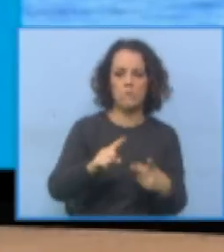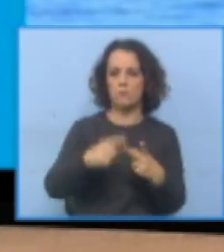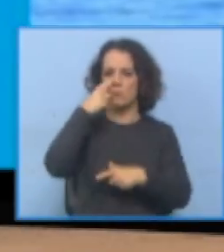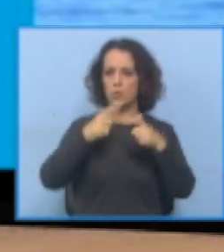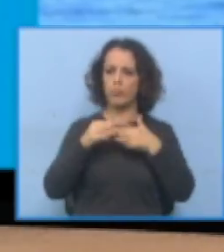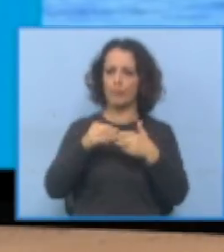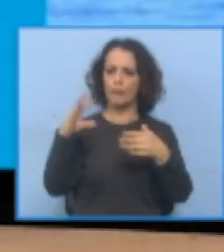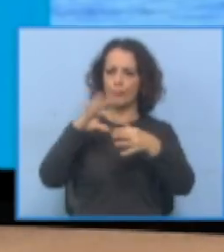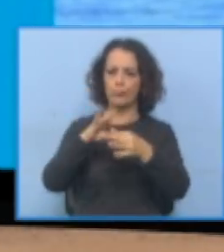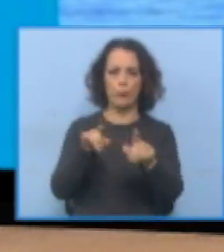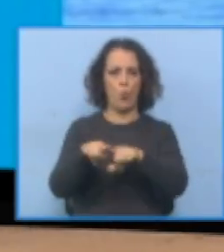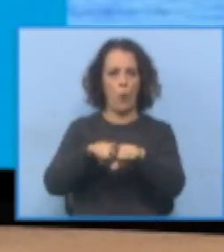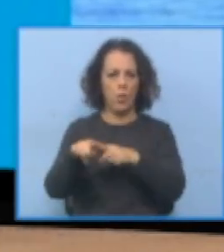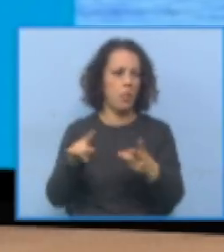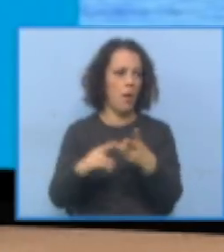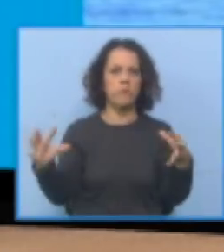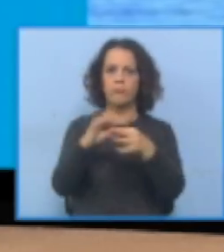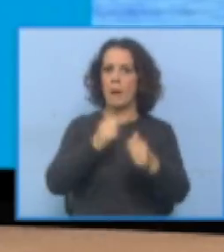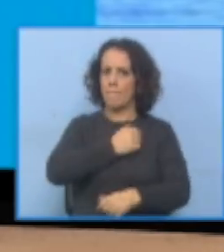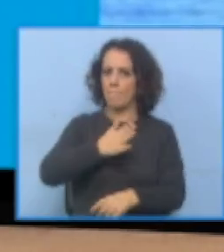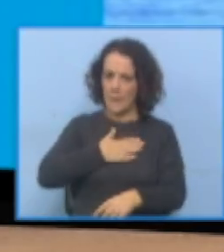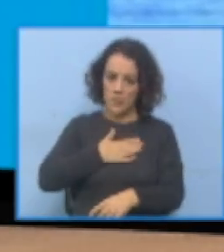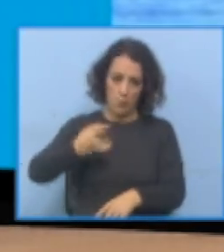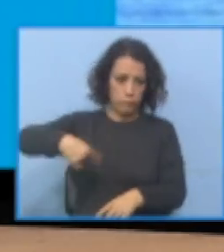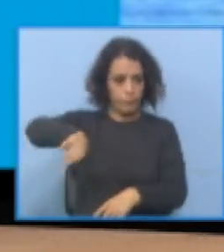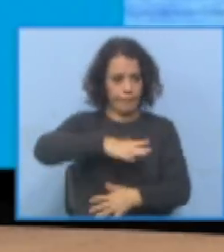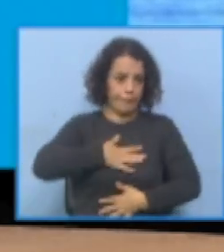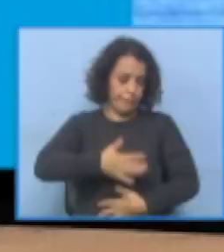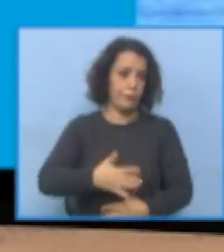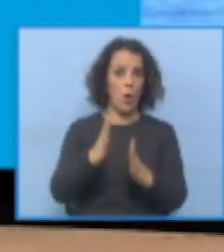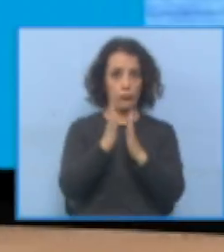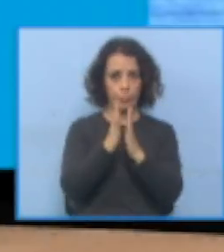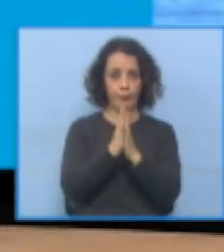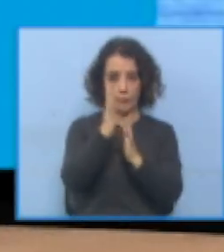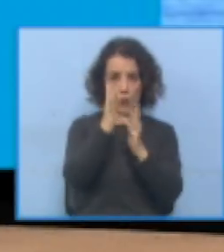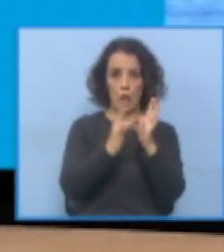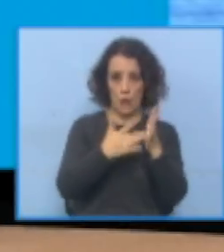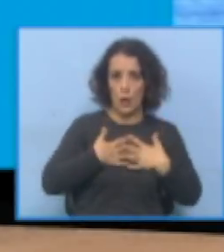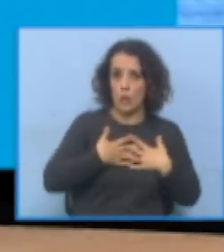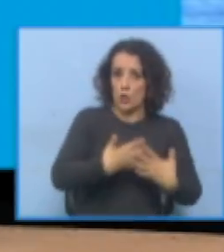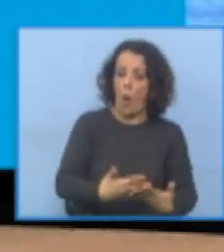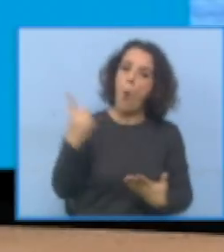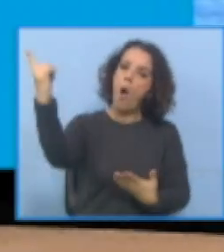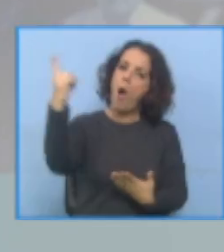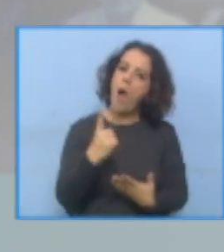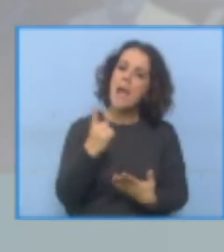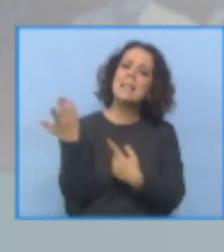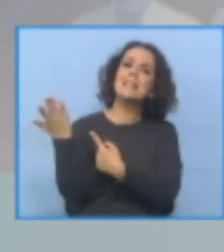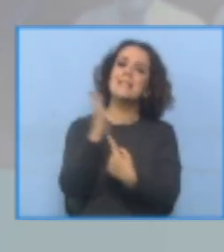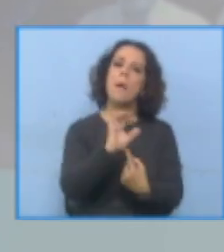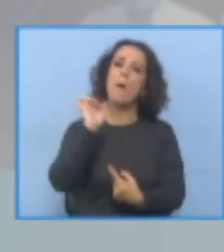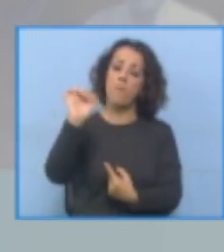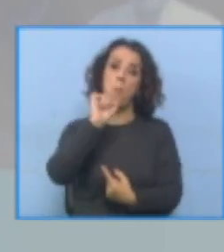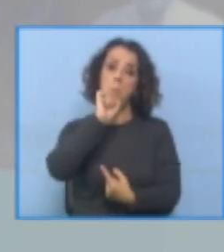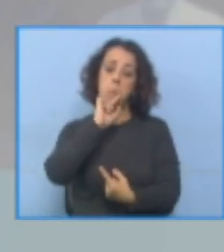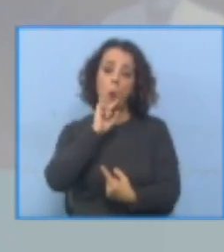política, gente em empresas, que são cristãos e que dizem também... Vem dar o seu exemplo também? Exatamente. Pode ser aplicado para esta realidade concreta